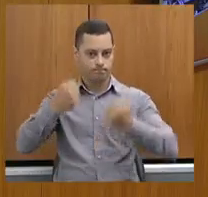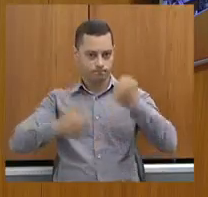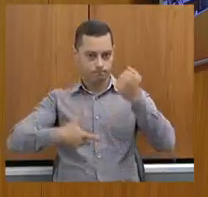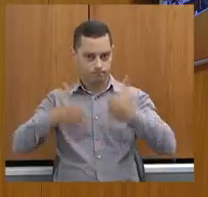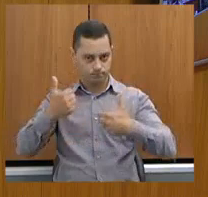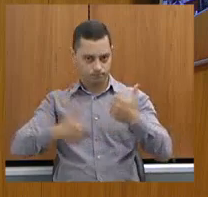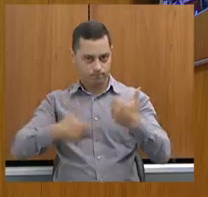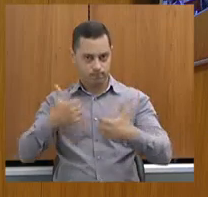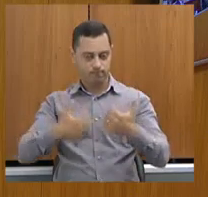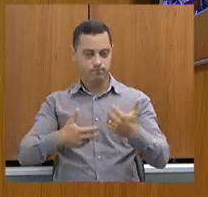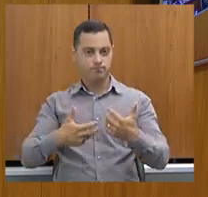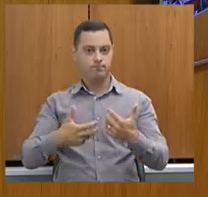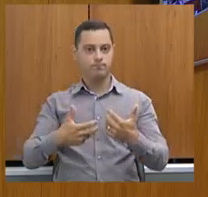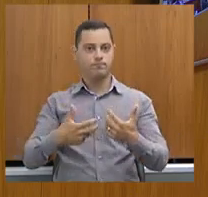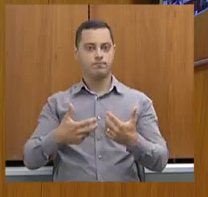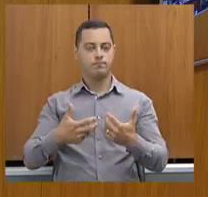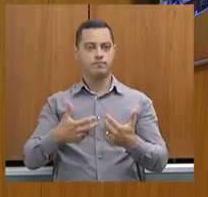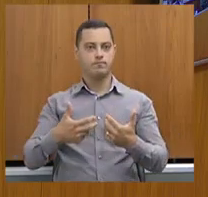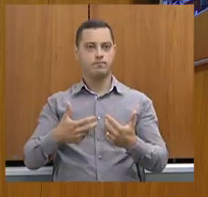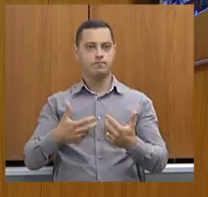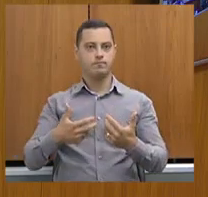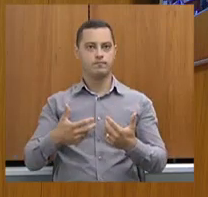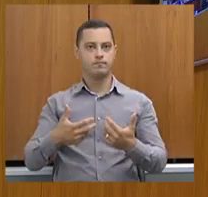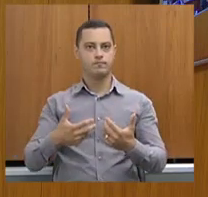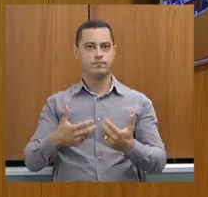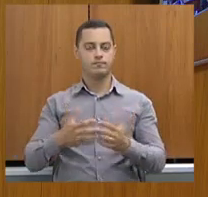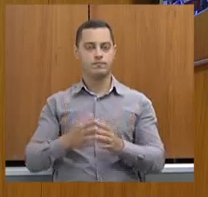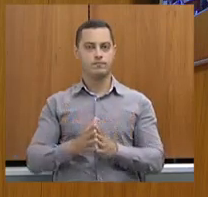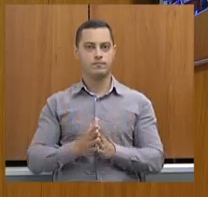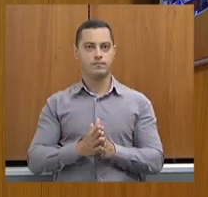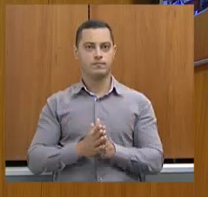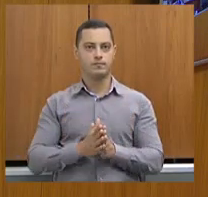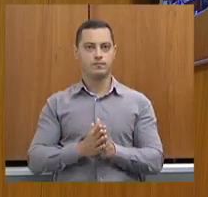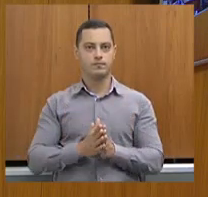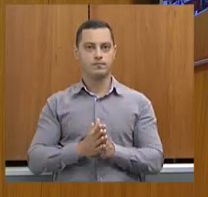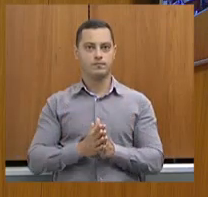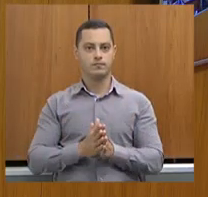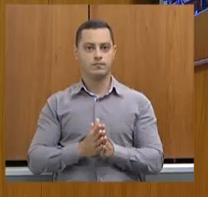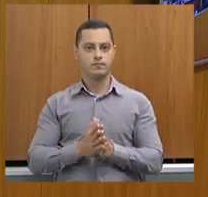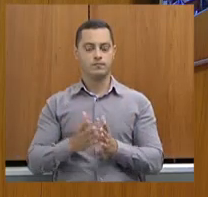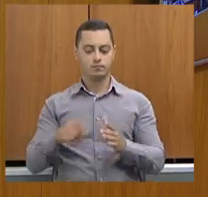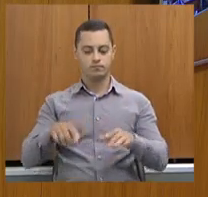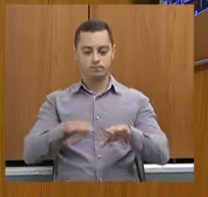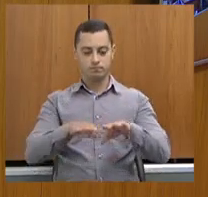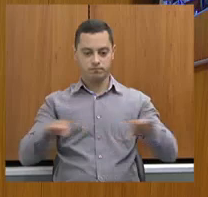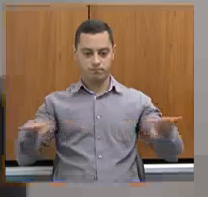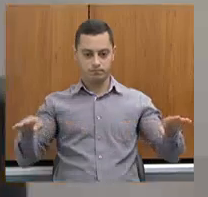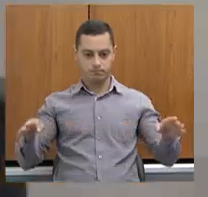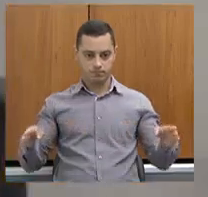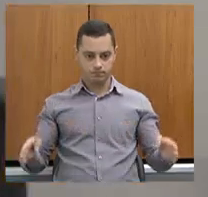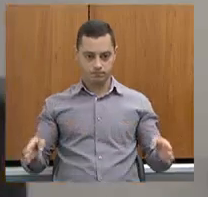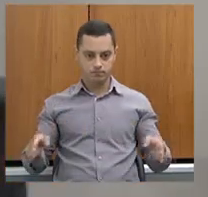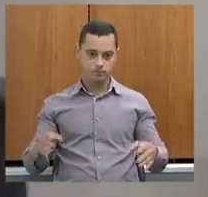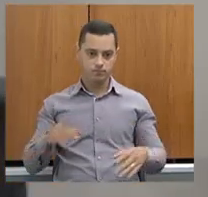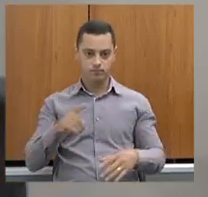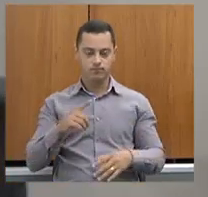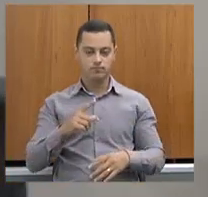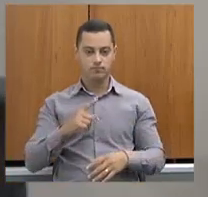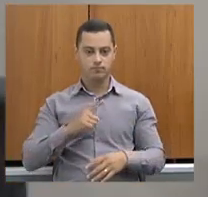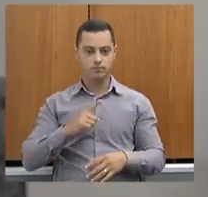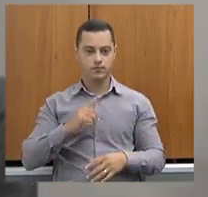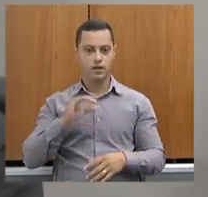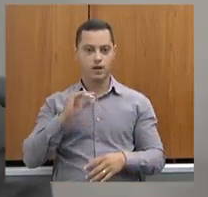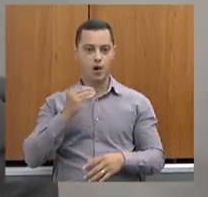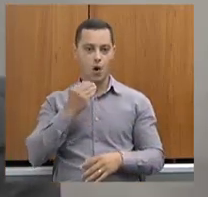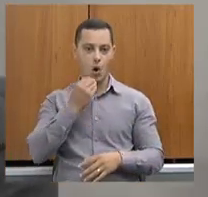Silva presidência como determina deliberação da mesa teria a oportunidade